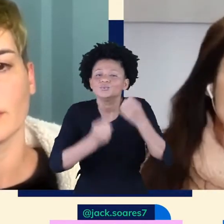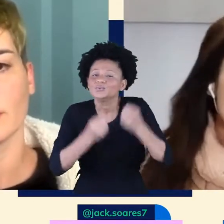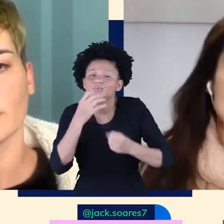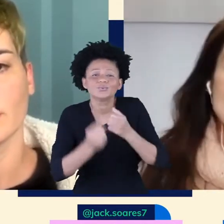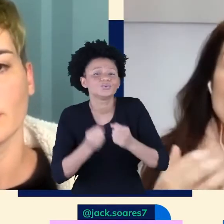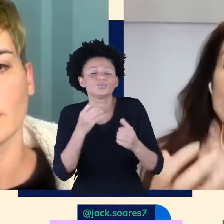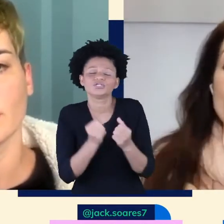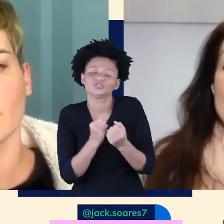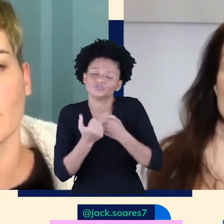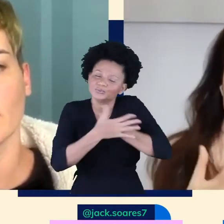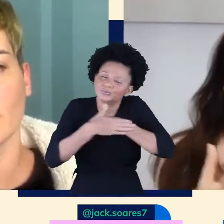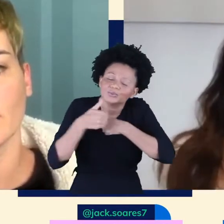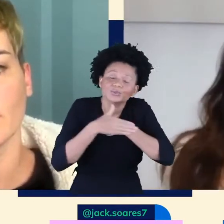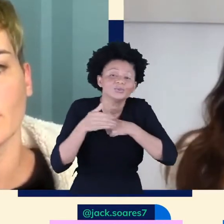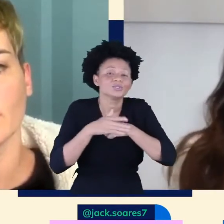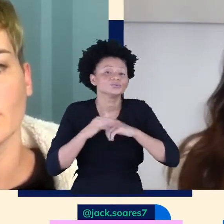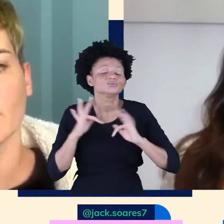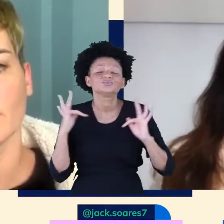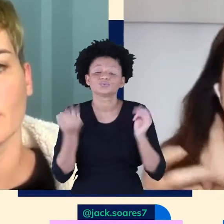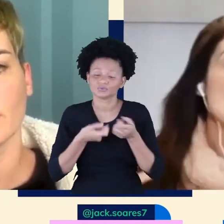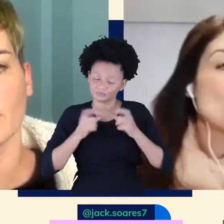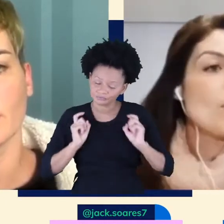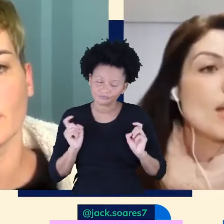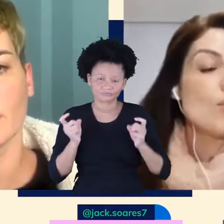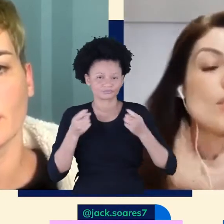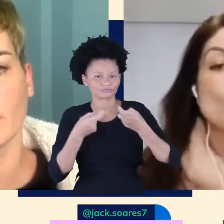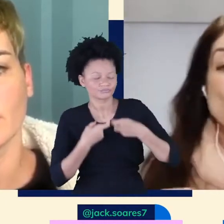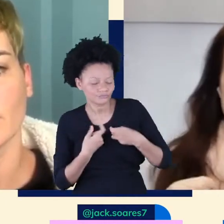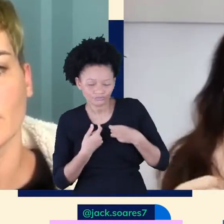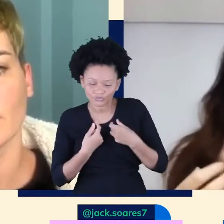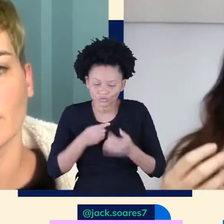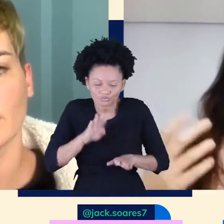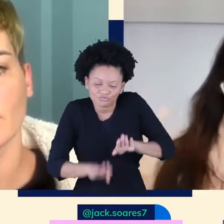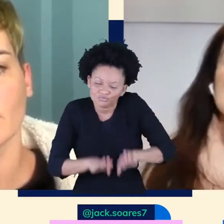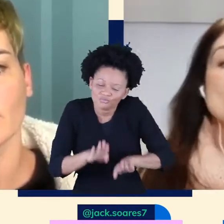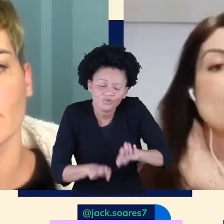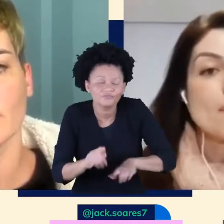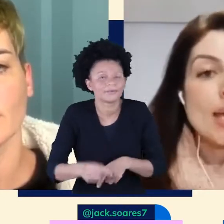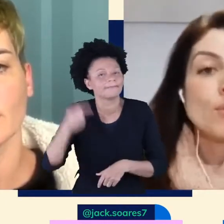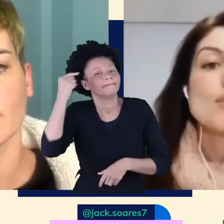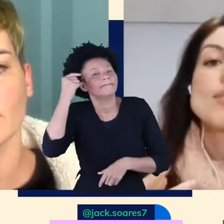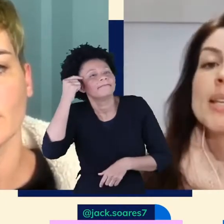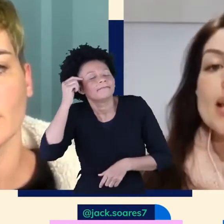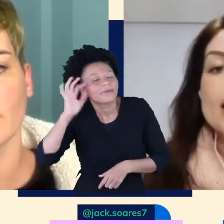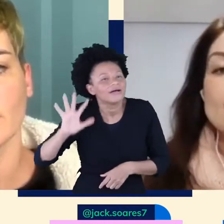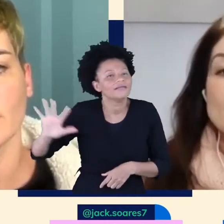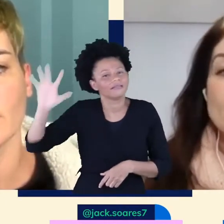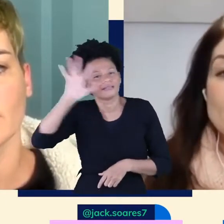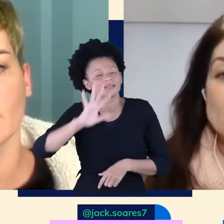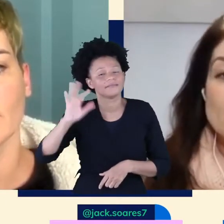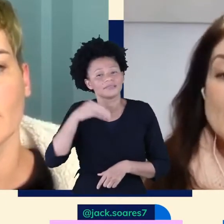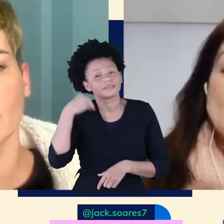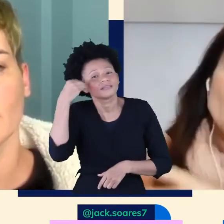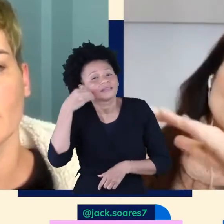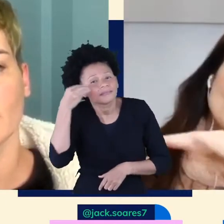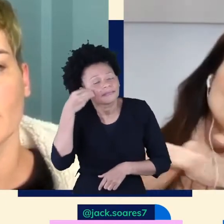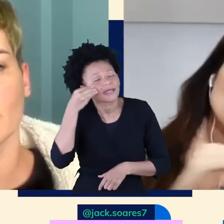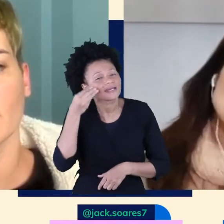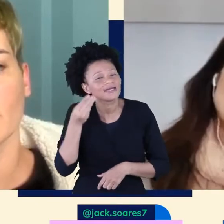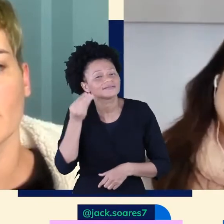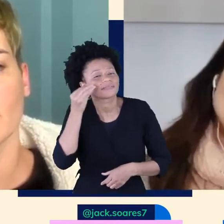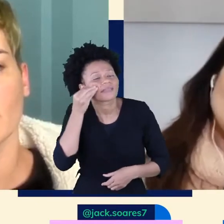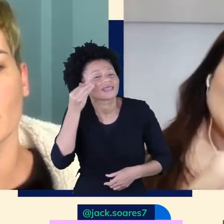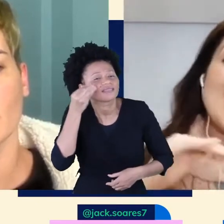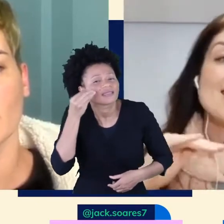isso é a sexualidade que está permeando ali os movimentos, as descobertas, o pensamento, as experiências da criança. Então, em cada